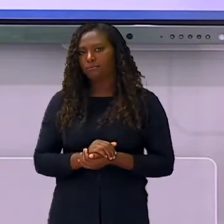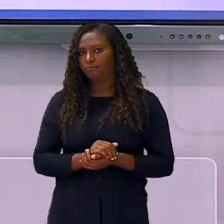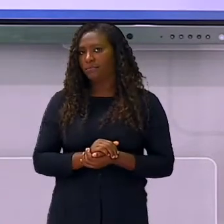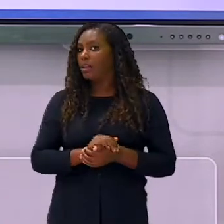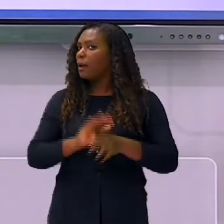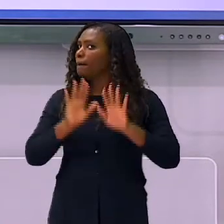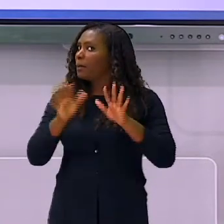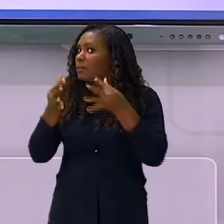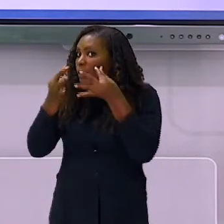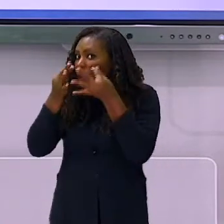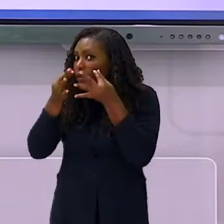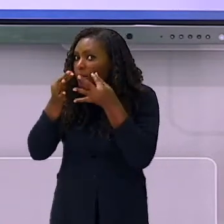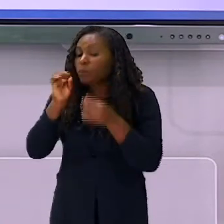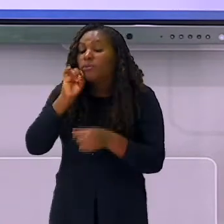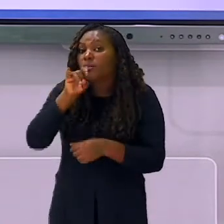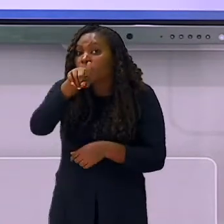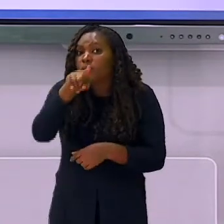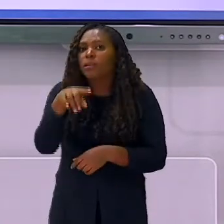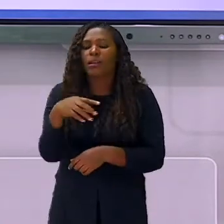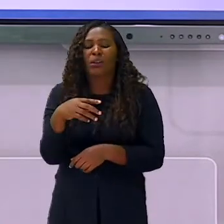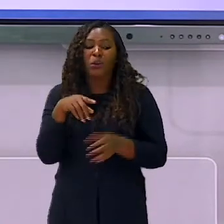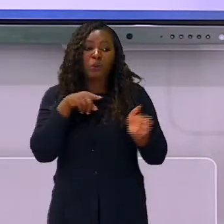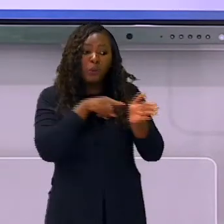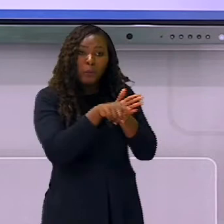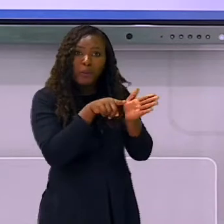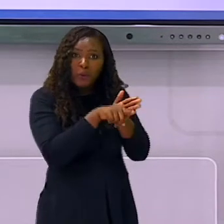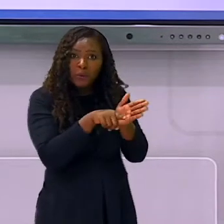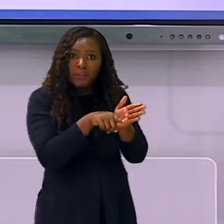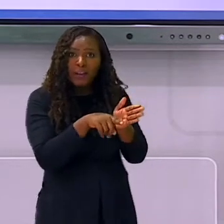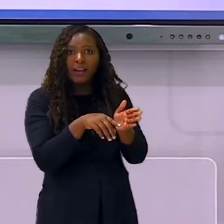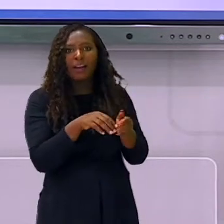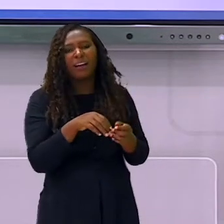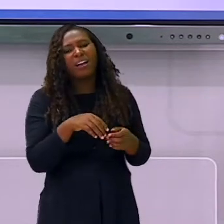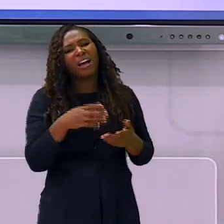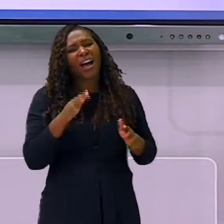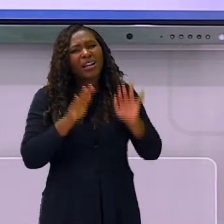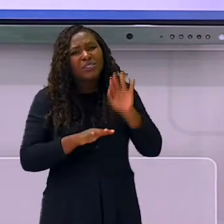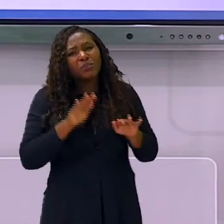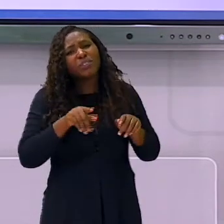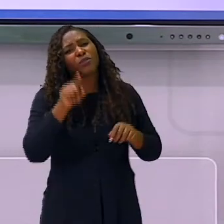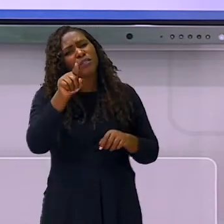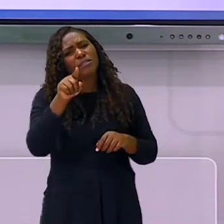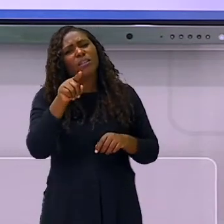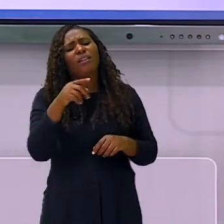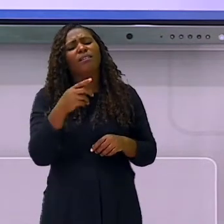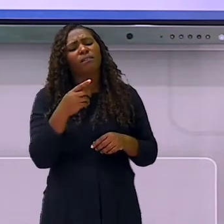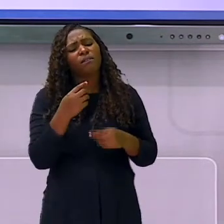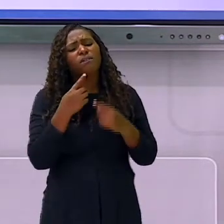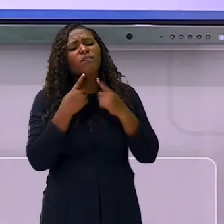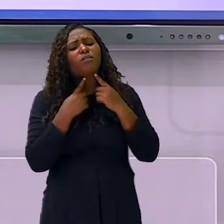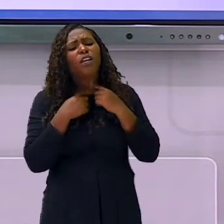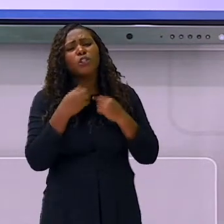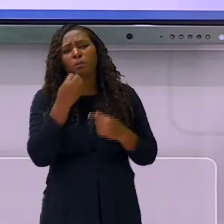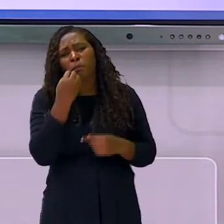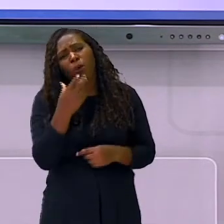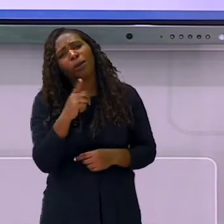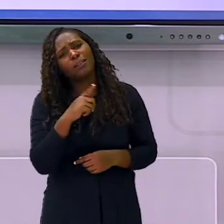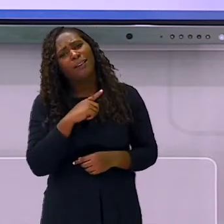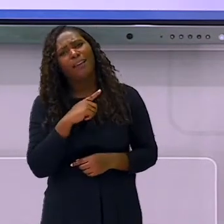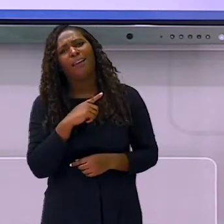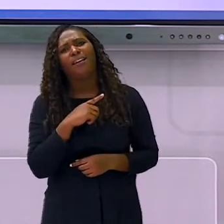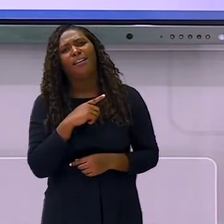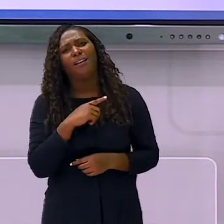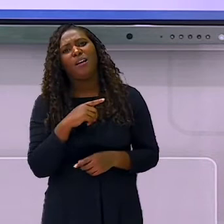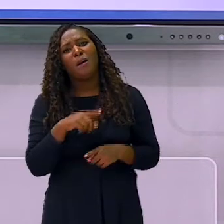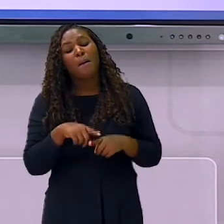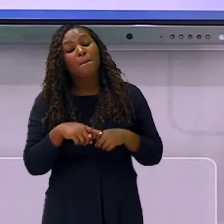perguntar, mesmo que você esteja cheio de boas intenções para ajudar. Presta atenção, se você pegar a bengala do cego